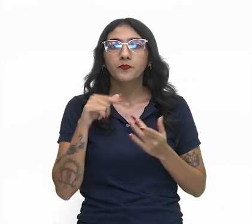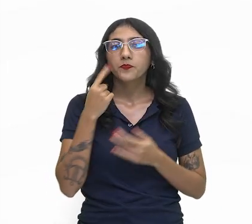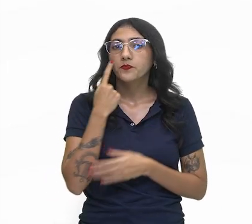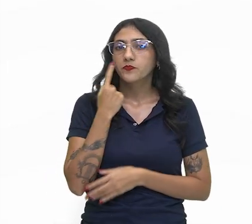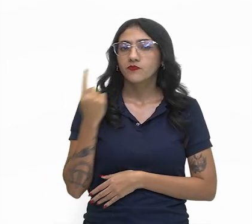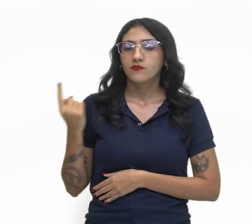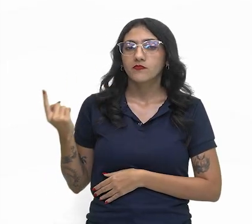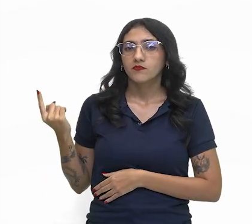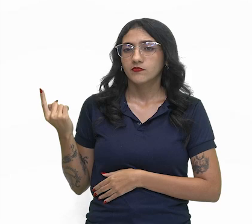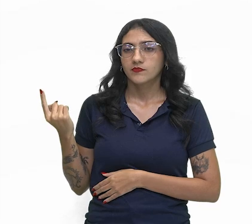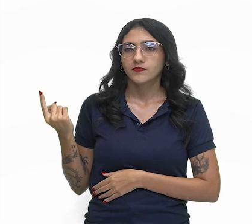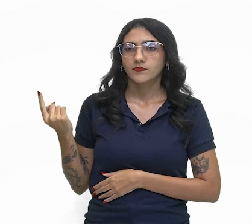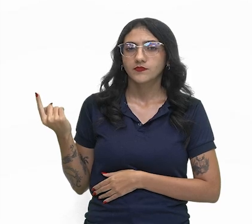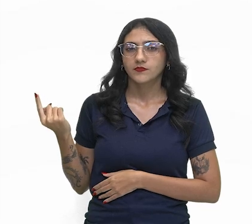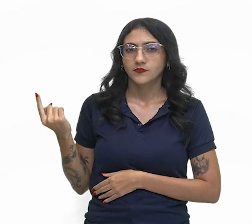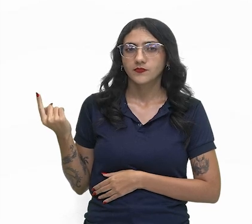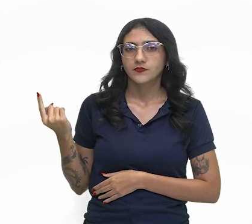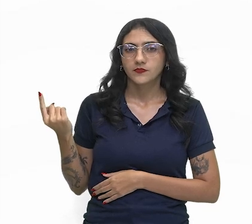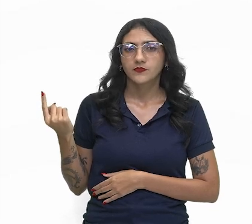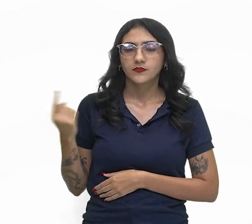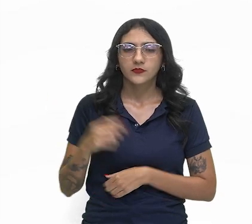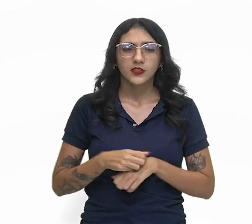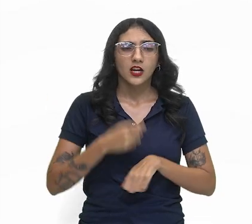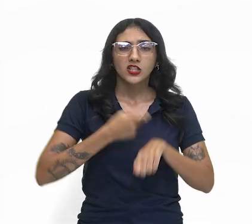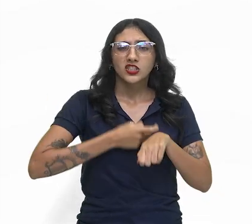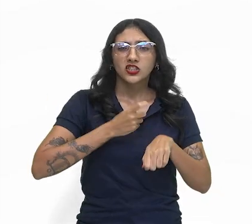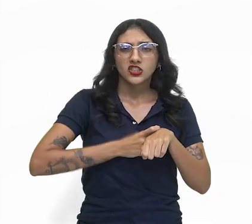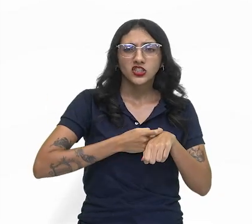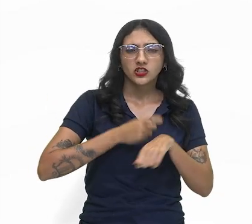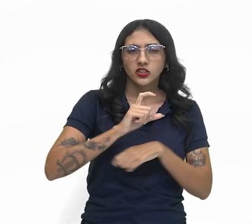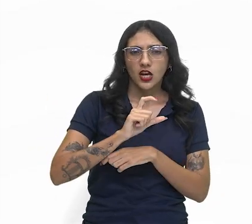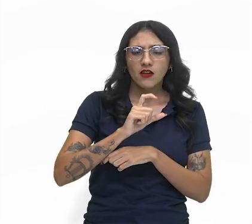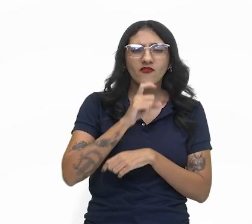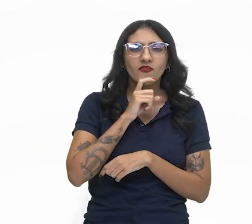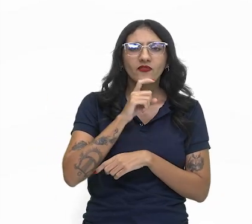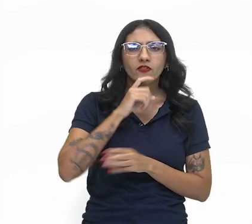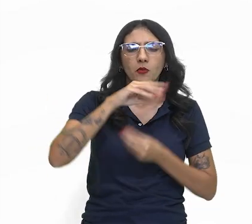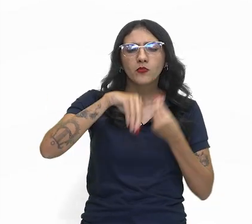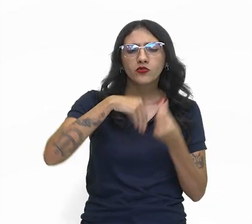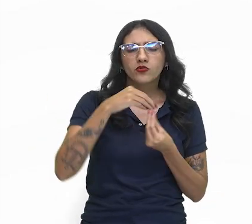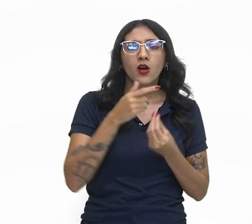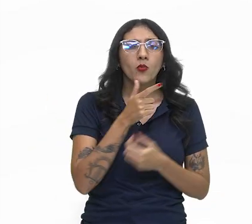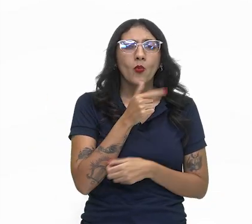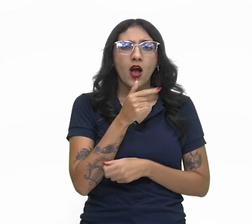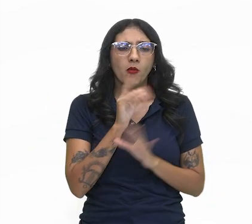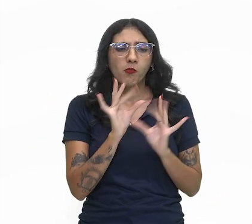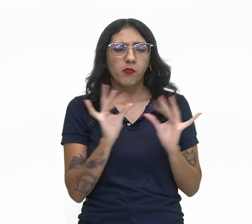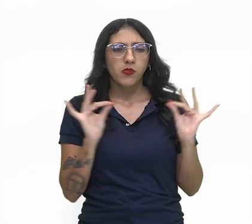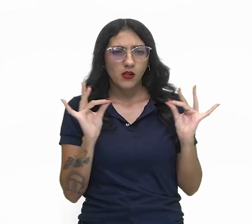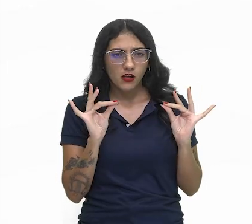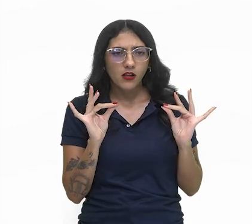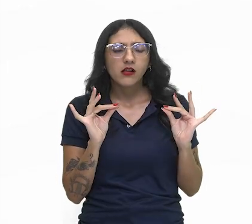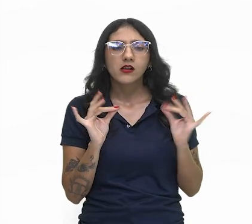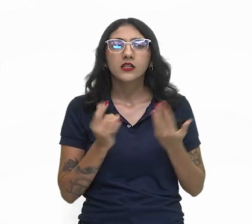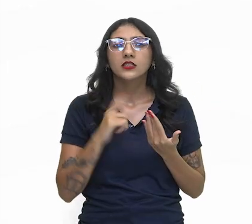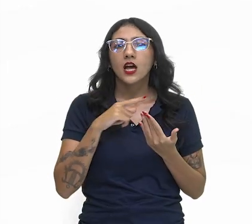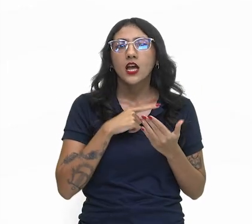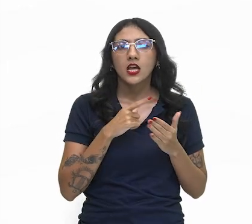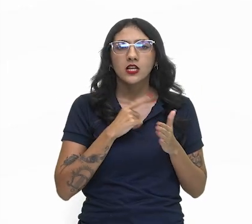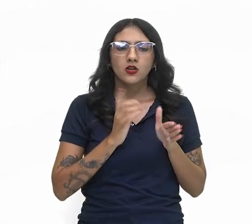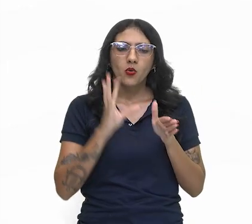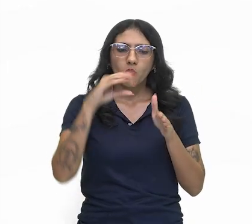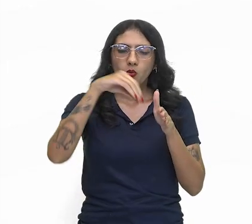mistura de gelo com água, né? Gelo misturado na água. E aí, ele colocou